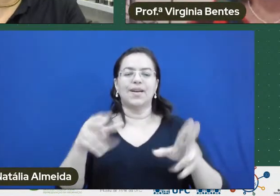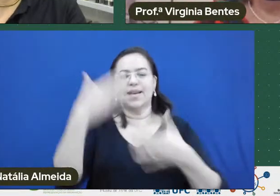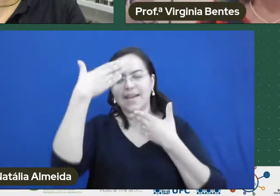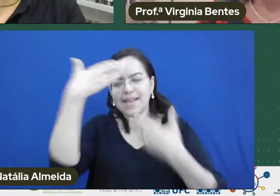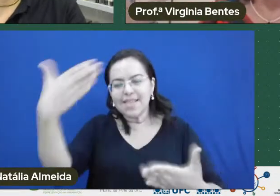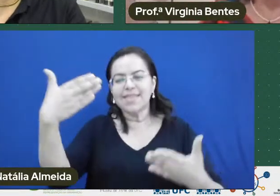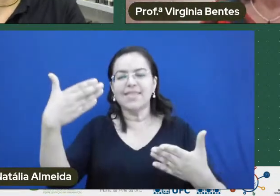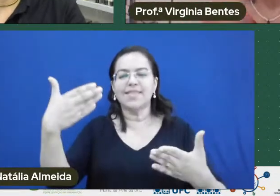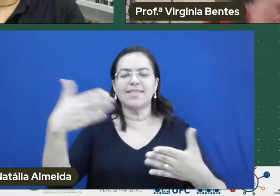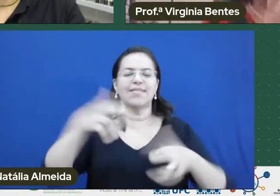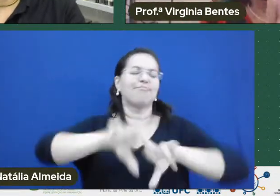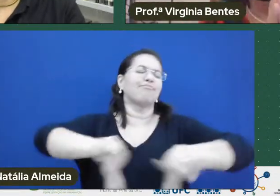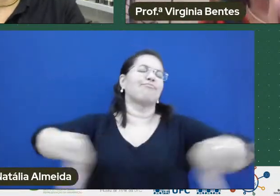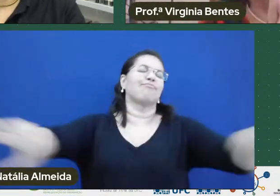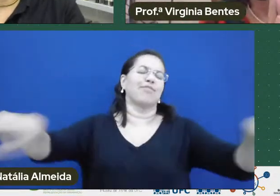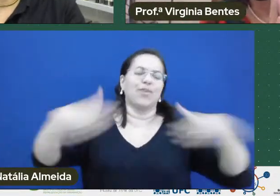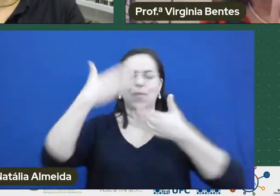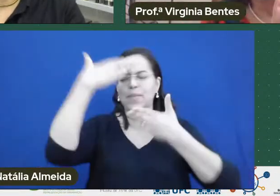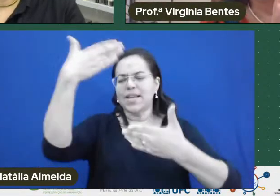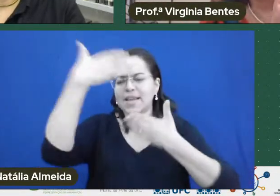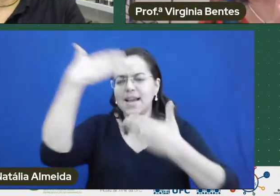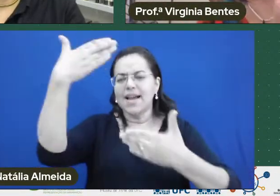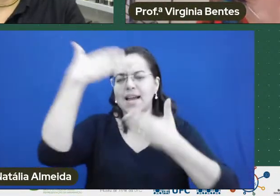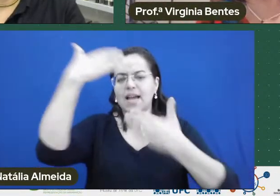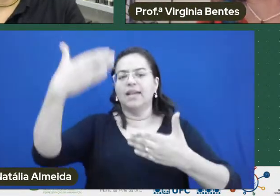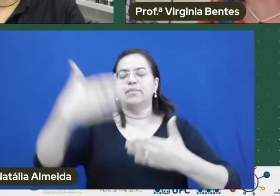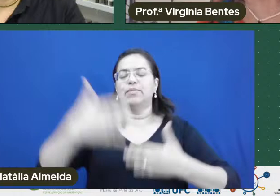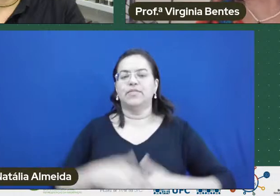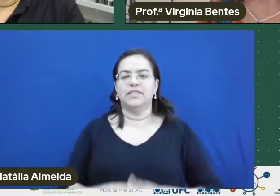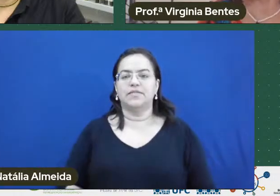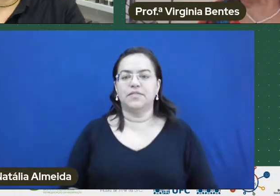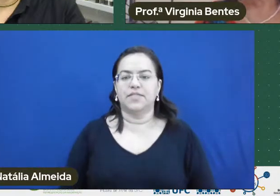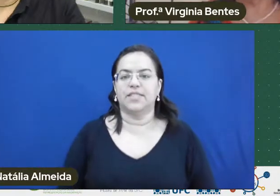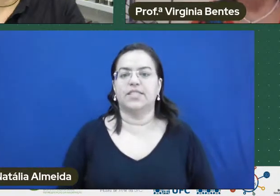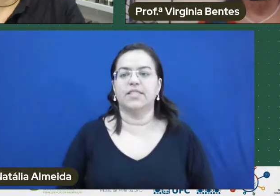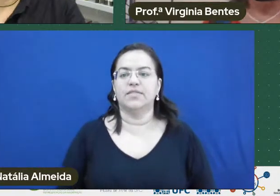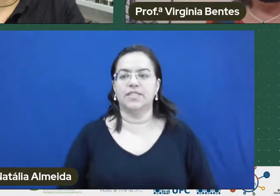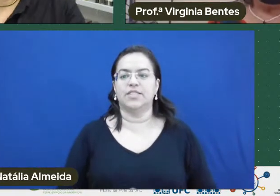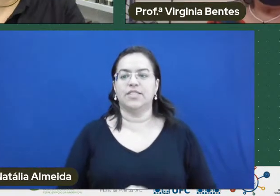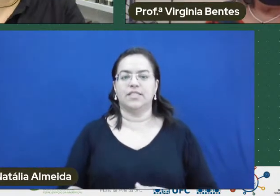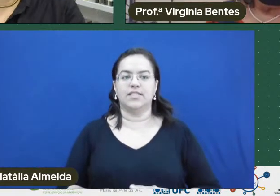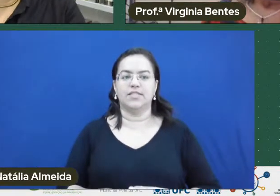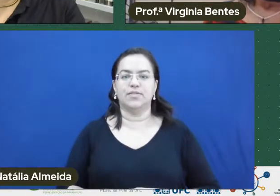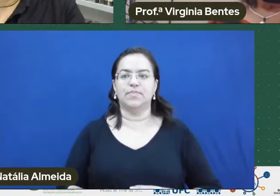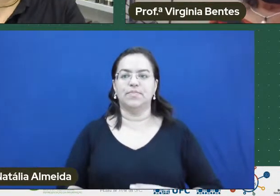N, pronto. Muito obrigada e vamos começar, né, o nosso evento, tá bom?